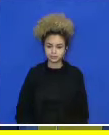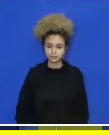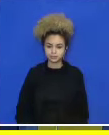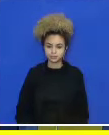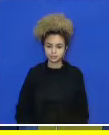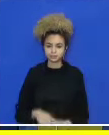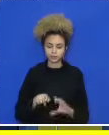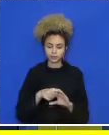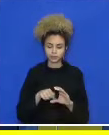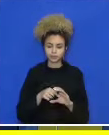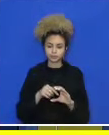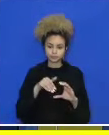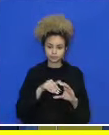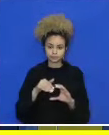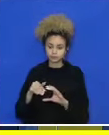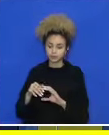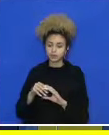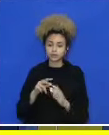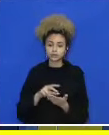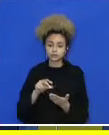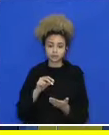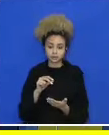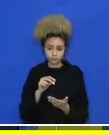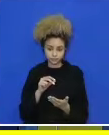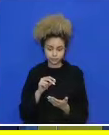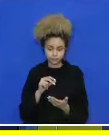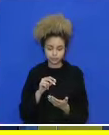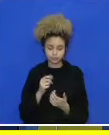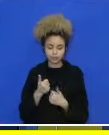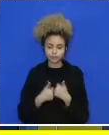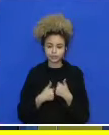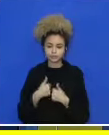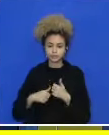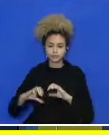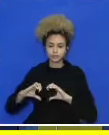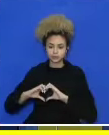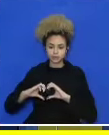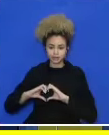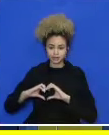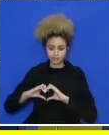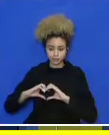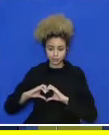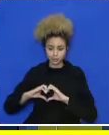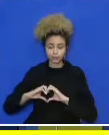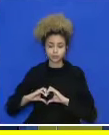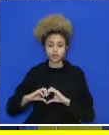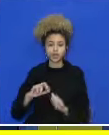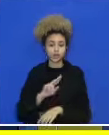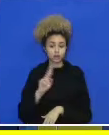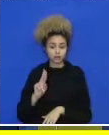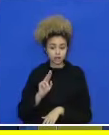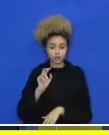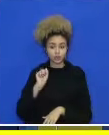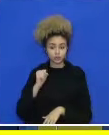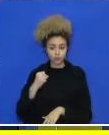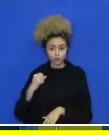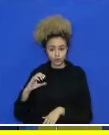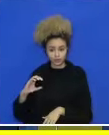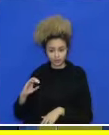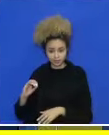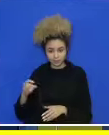O globo será reabastecido para o sorteio do Time do Coração. Para o sorteio do Time do Coração são utilizadas também 80